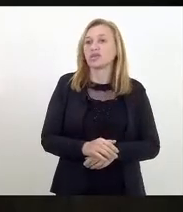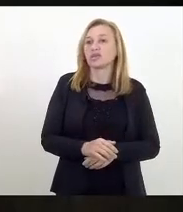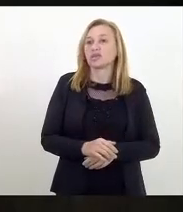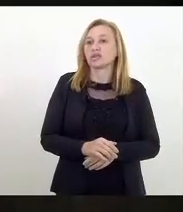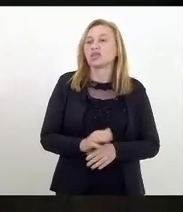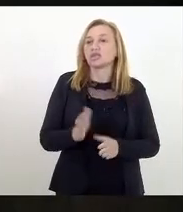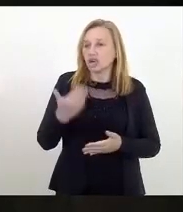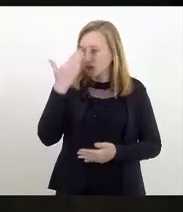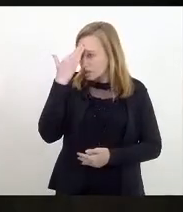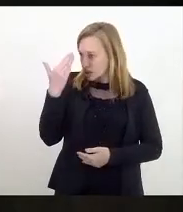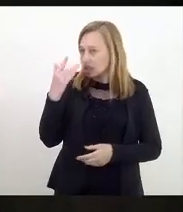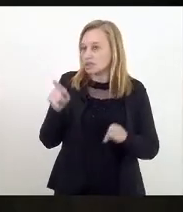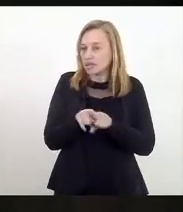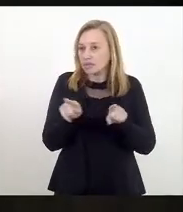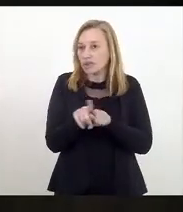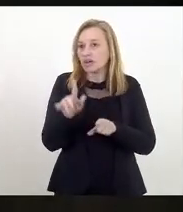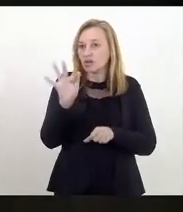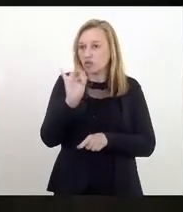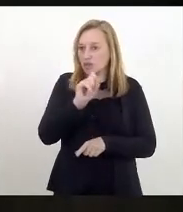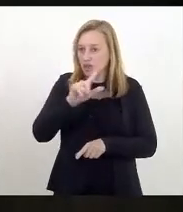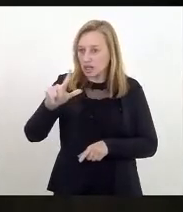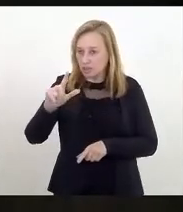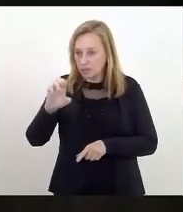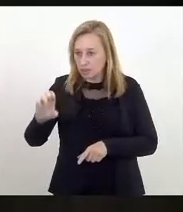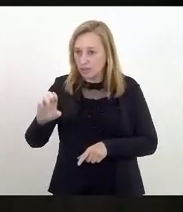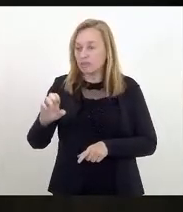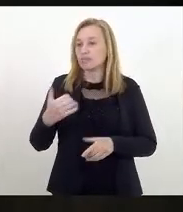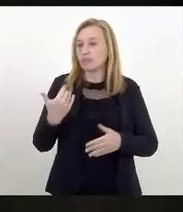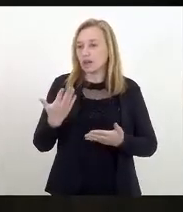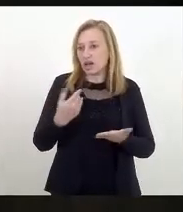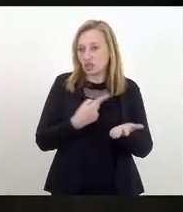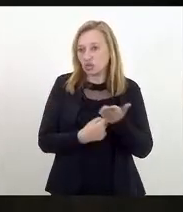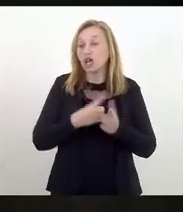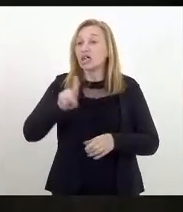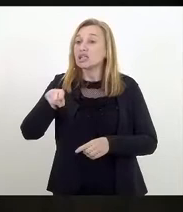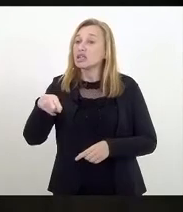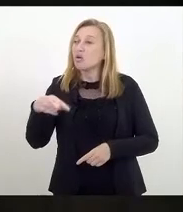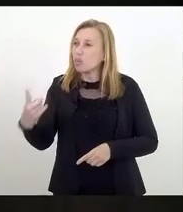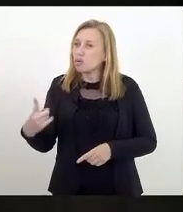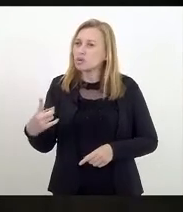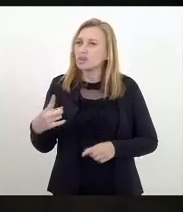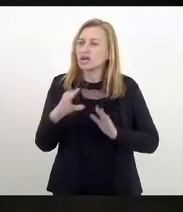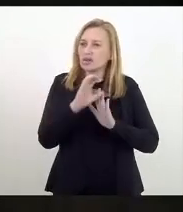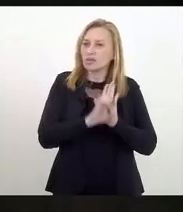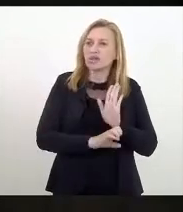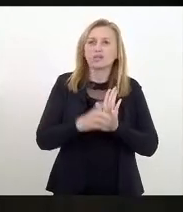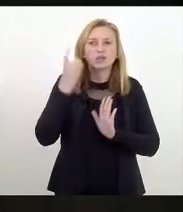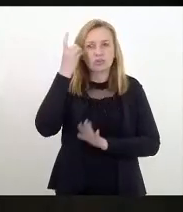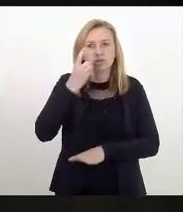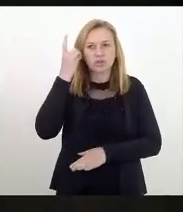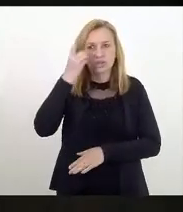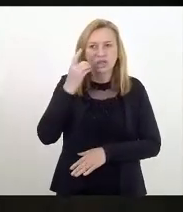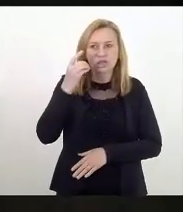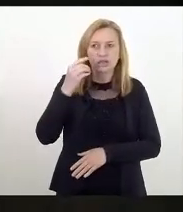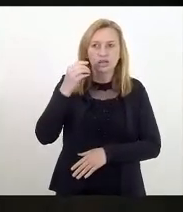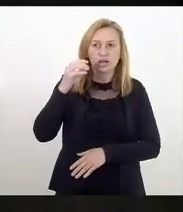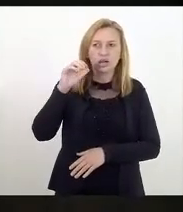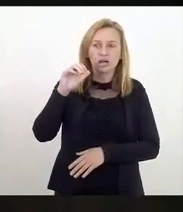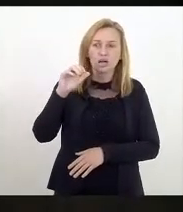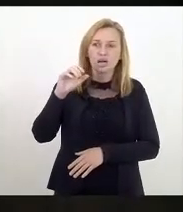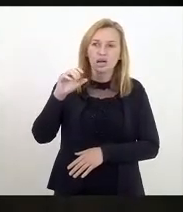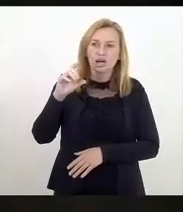mas desde já agradeço também ao Felipe pela contribuição. Tem uma emenda que o deputado Carlos Augusto